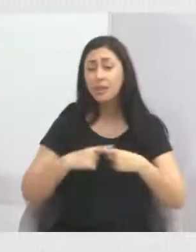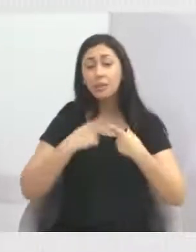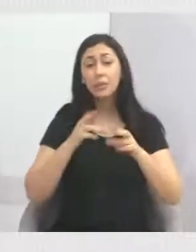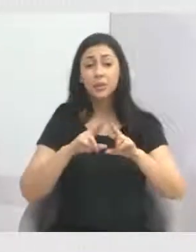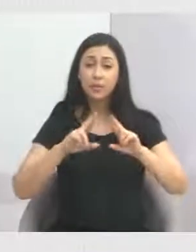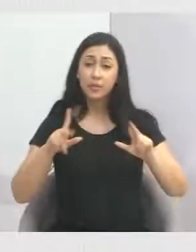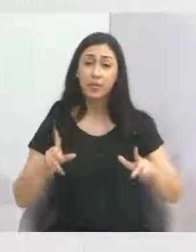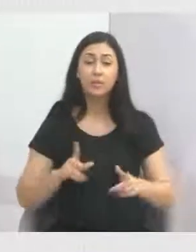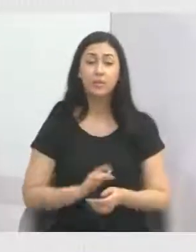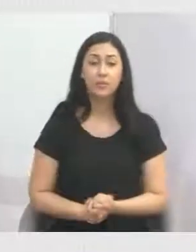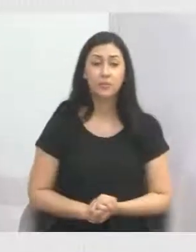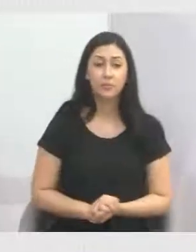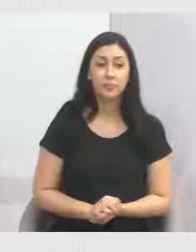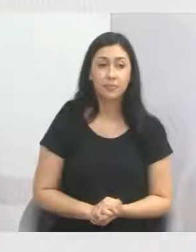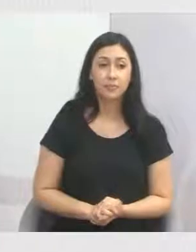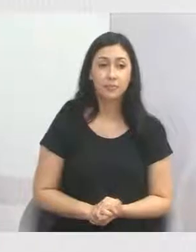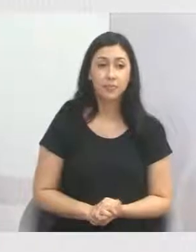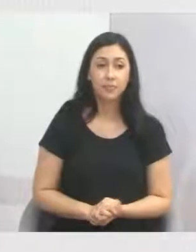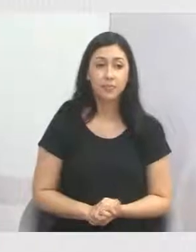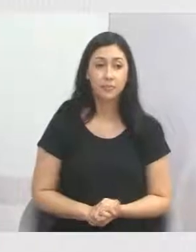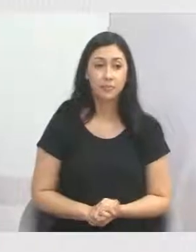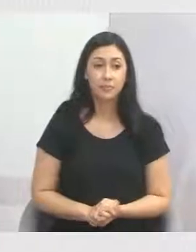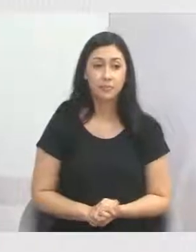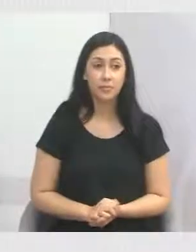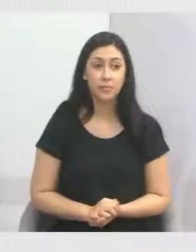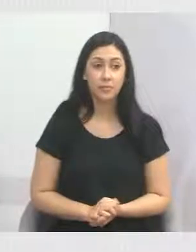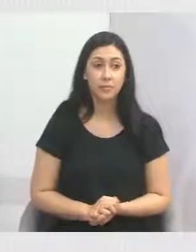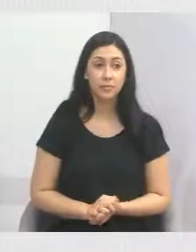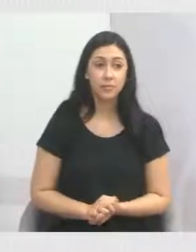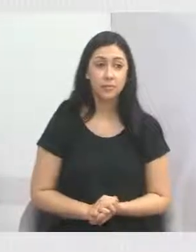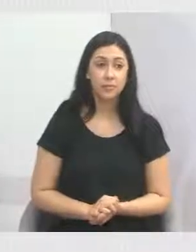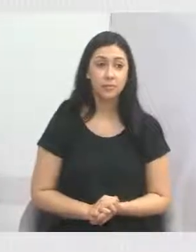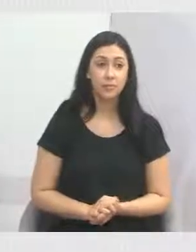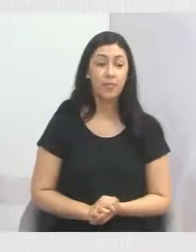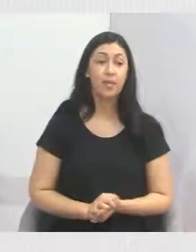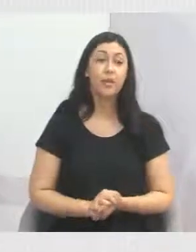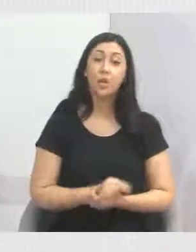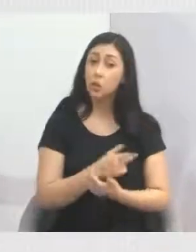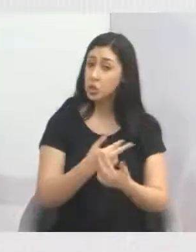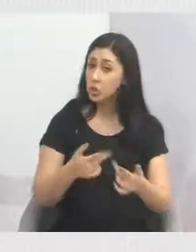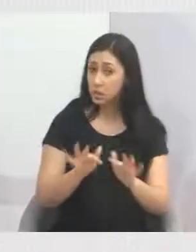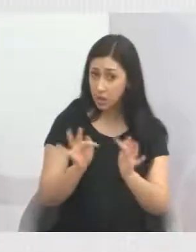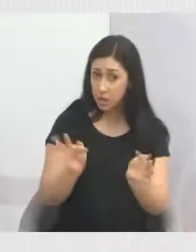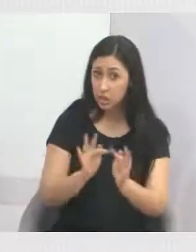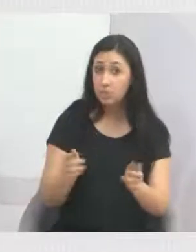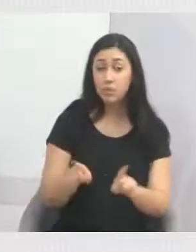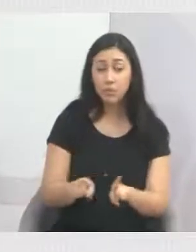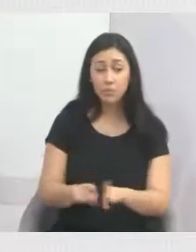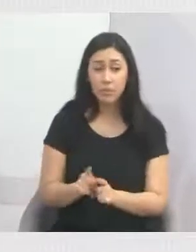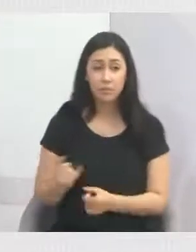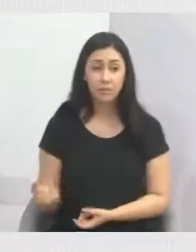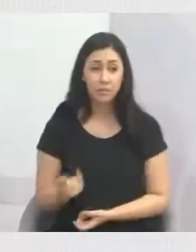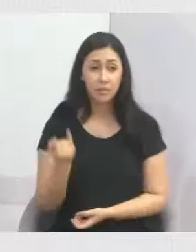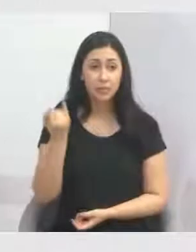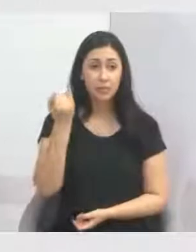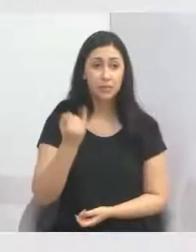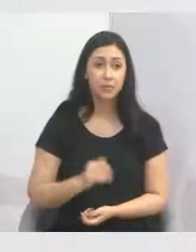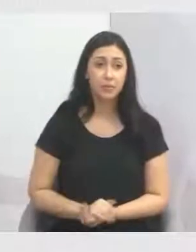diferença. As grandes... É de grande importância, mas as pequenas fazem a diferença. Próximo.